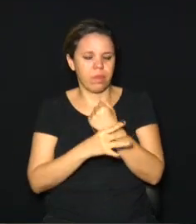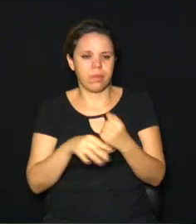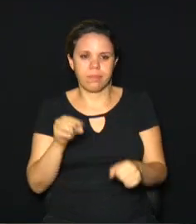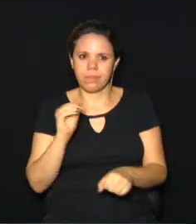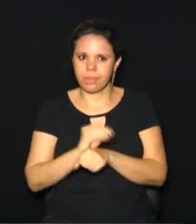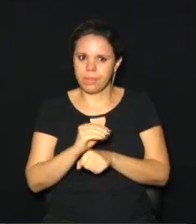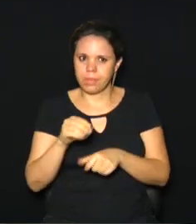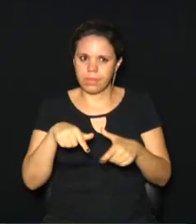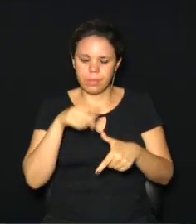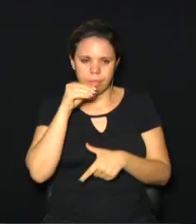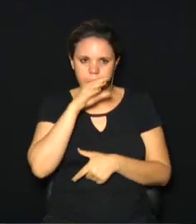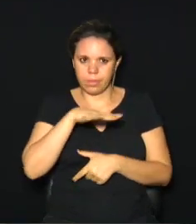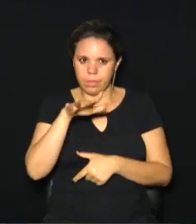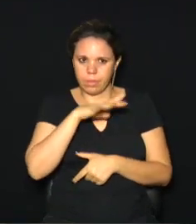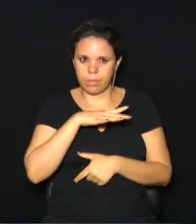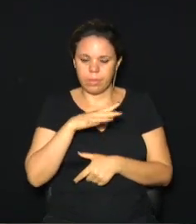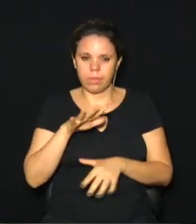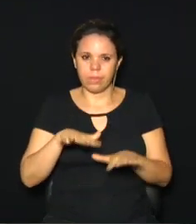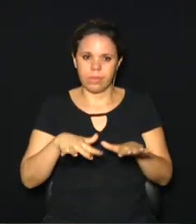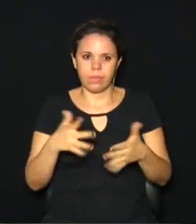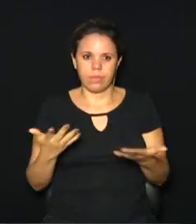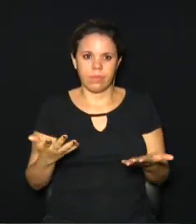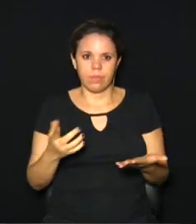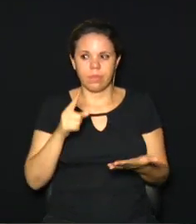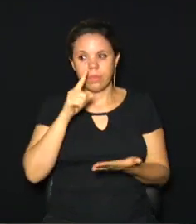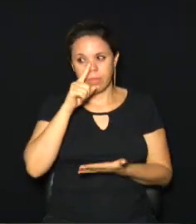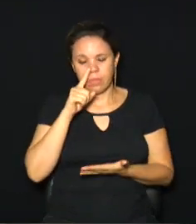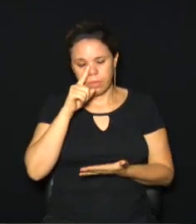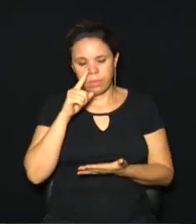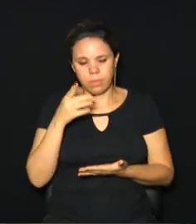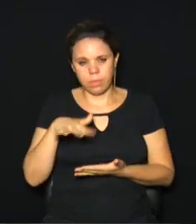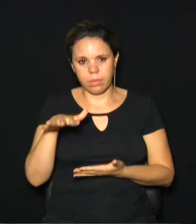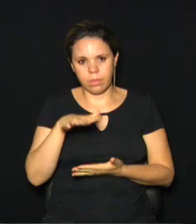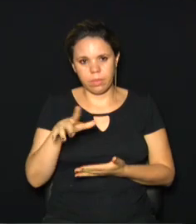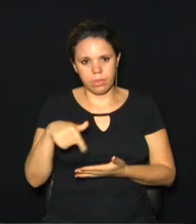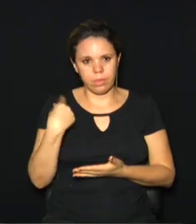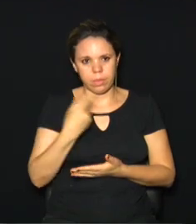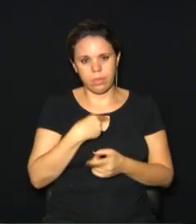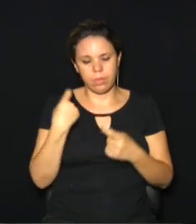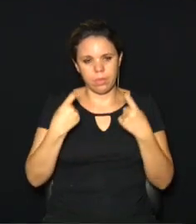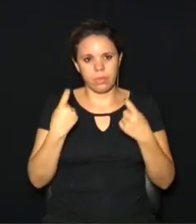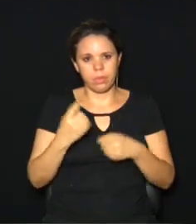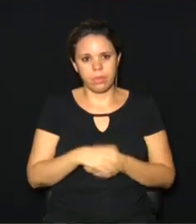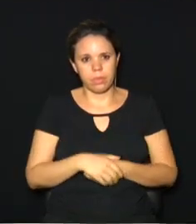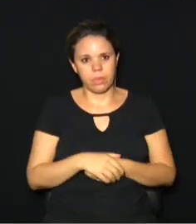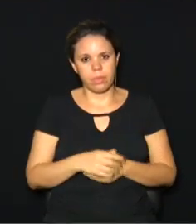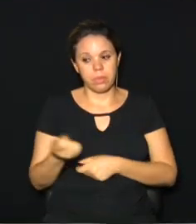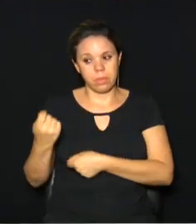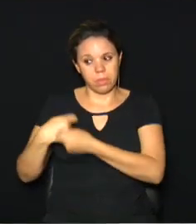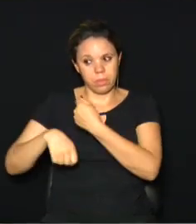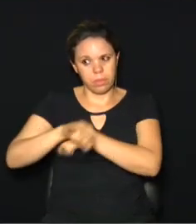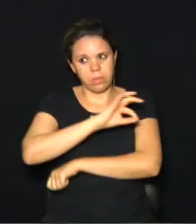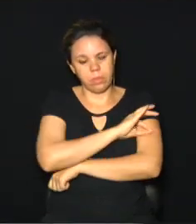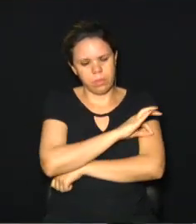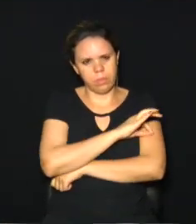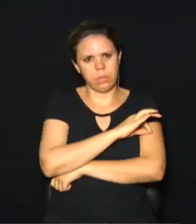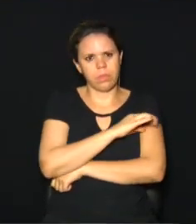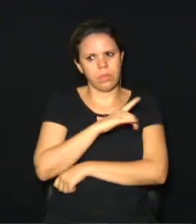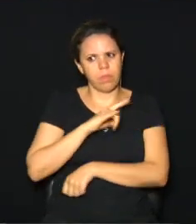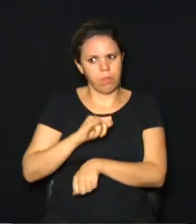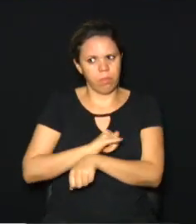a esse trabalhador, que é o mais vulnerável, né? Mais vulnerável. Então, essa é a nossa preocupação. A administração vai ter que arrumar meios